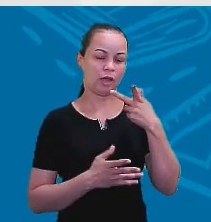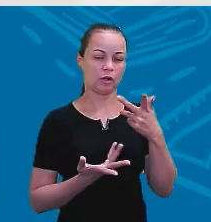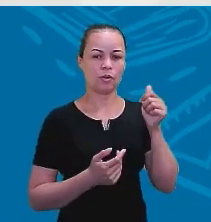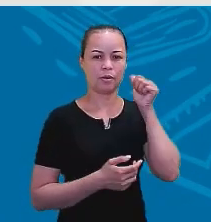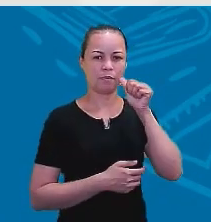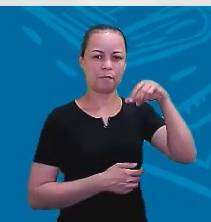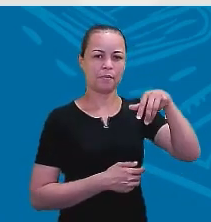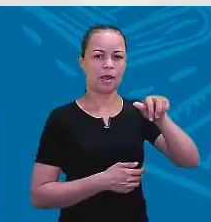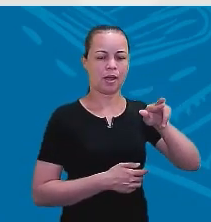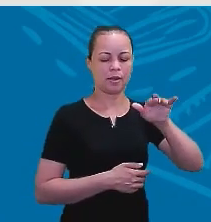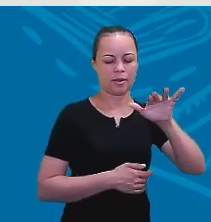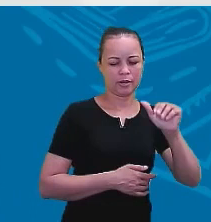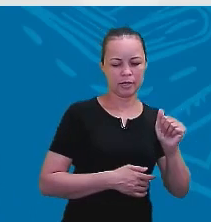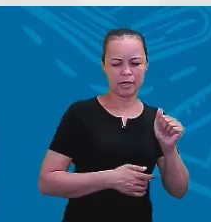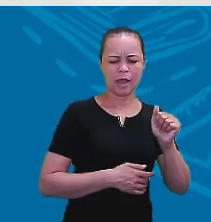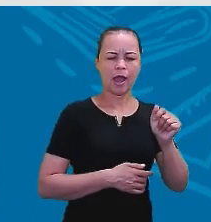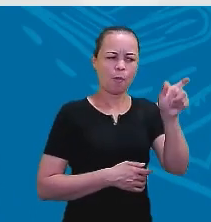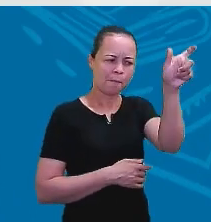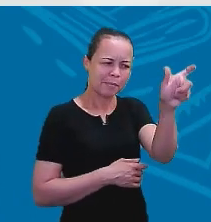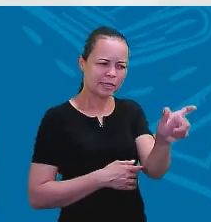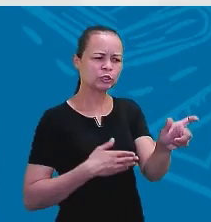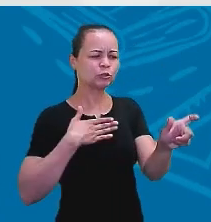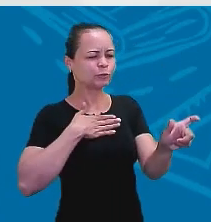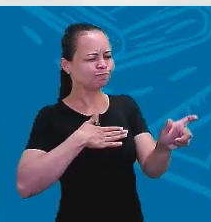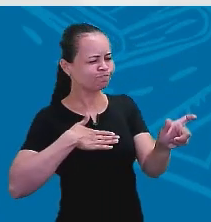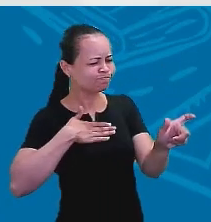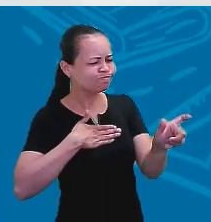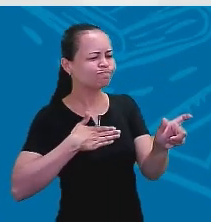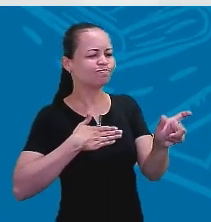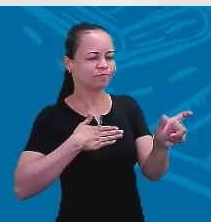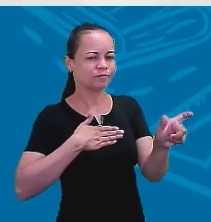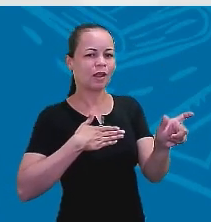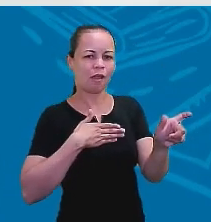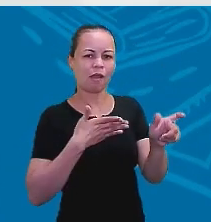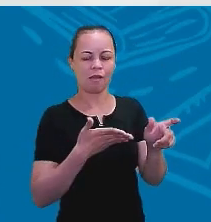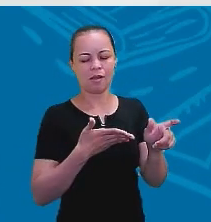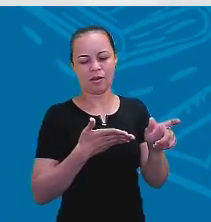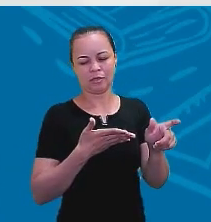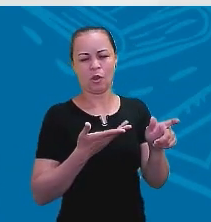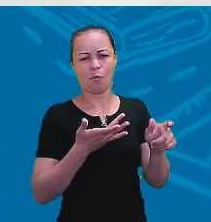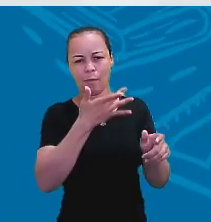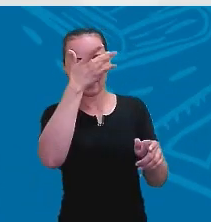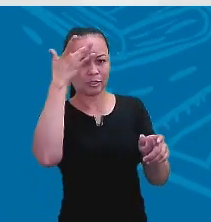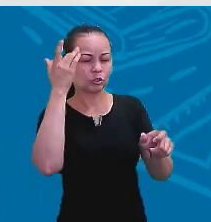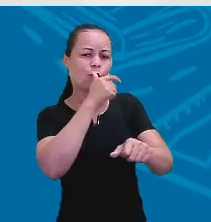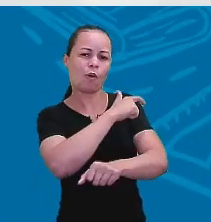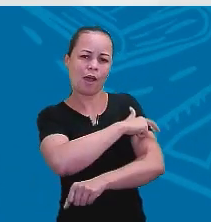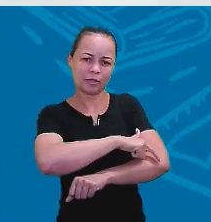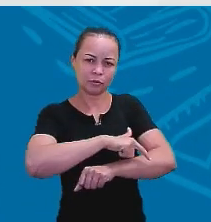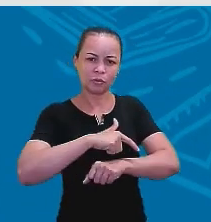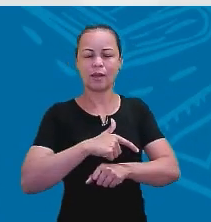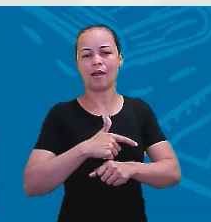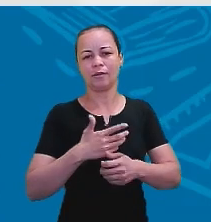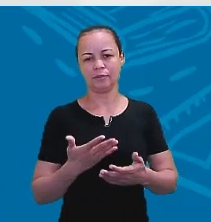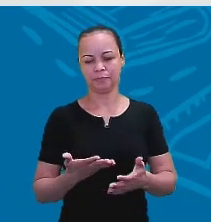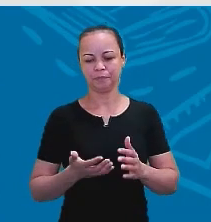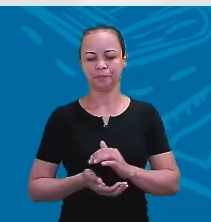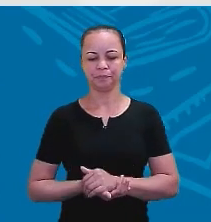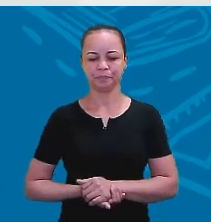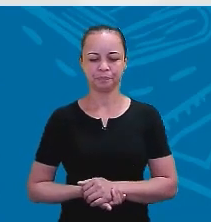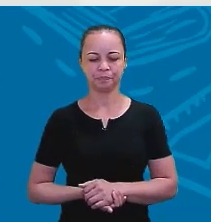pessoa, pelos meus conhecimentos aí de mundo, né? Eu entendo que Maria é uma pessoa agradável.